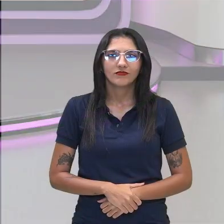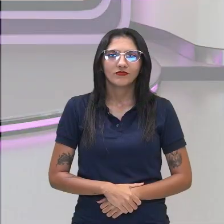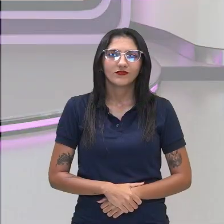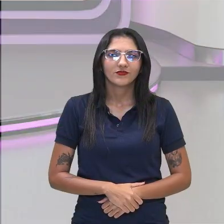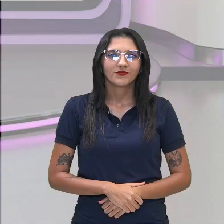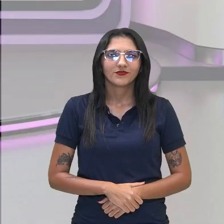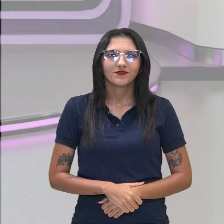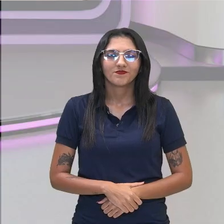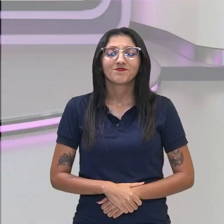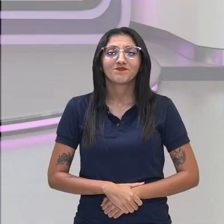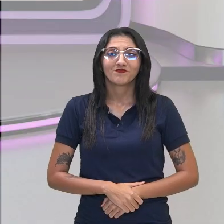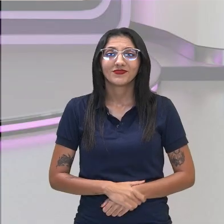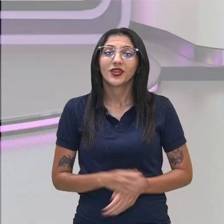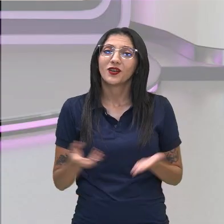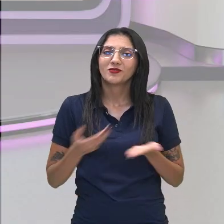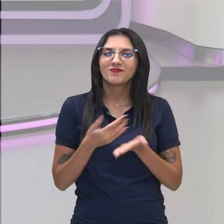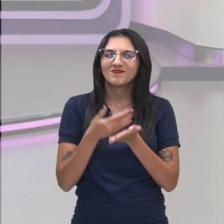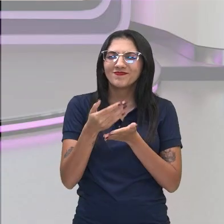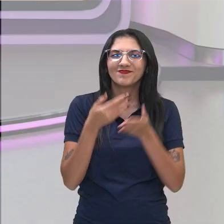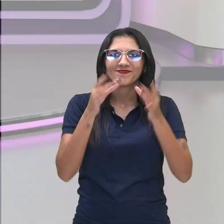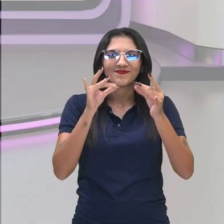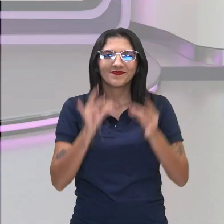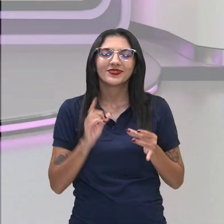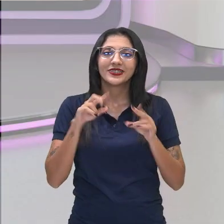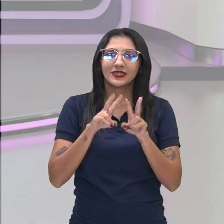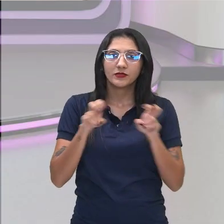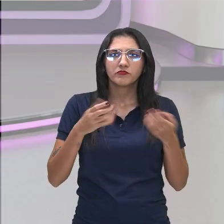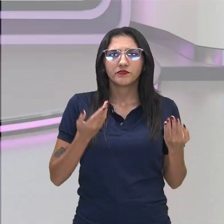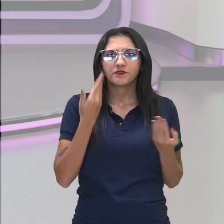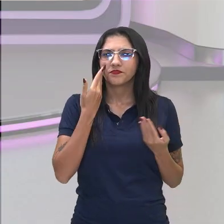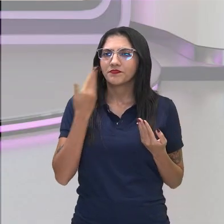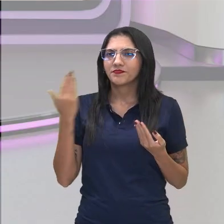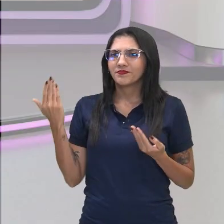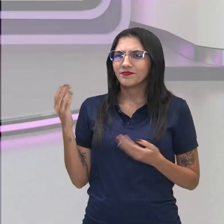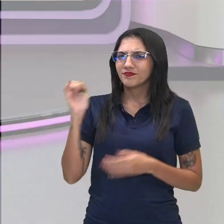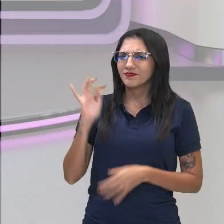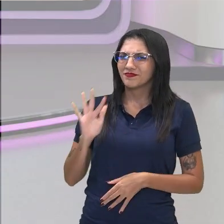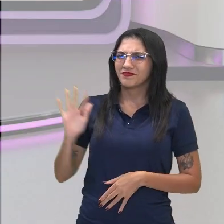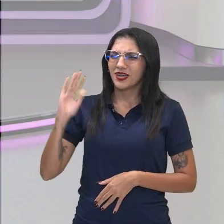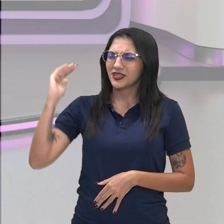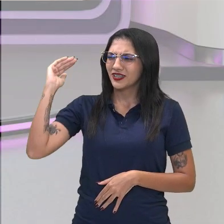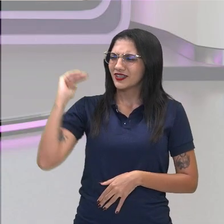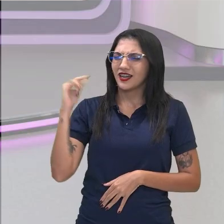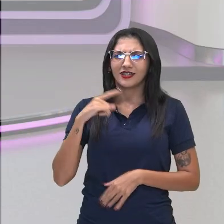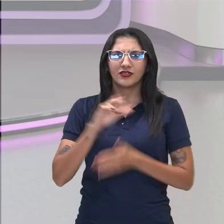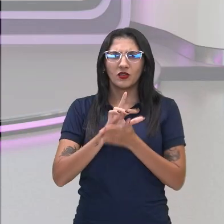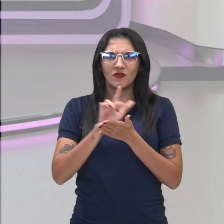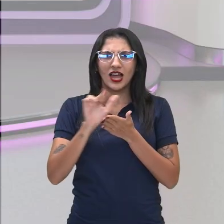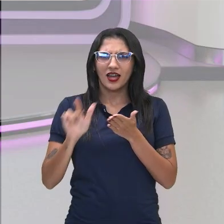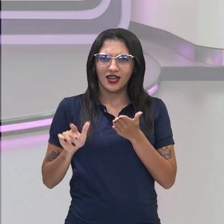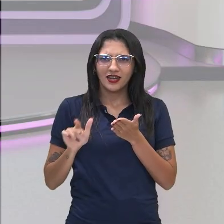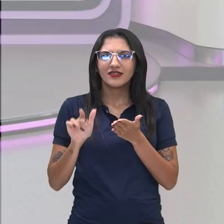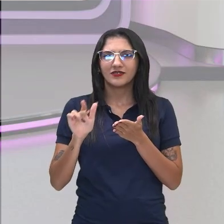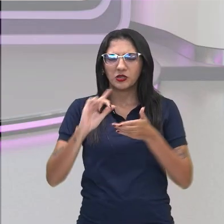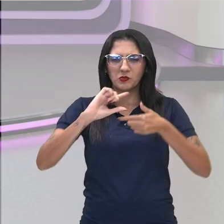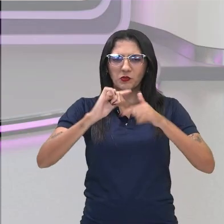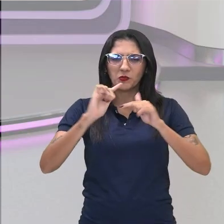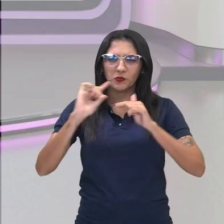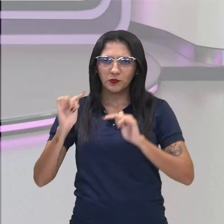Muito bem, vamos falar sobre polígonos e aqui atrás de mim eu tenho vários polígonos no meu cenário, né?